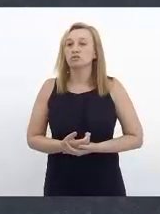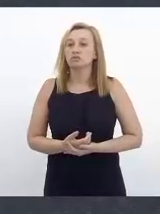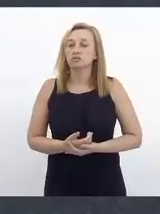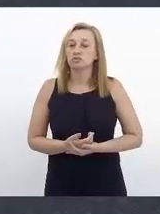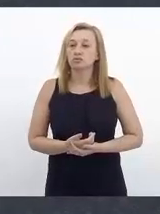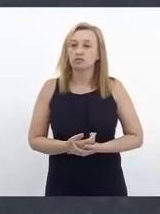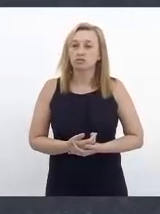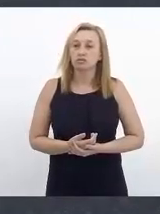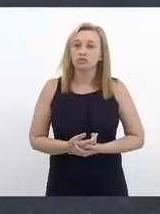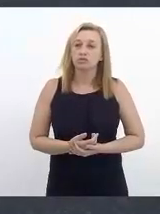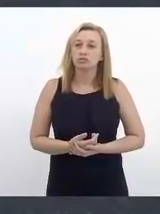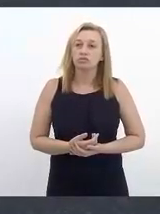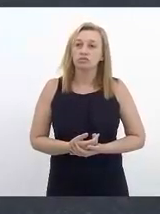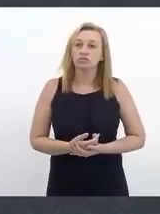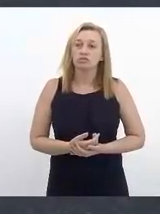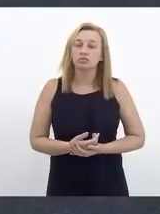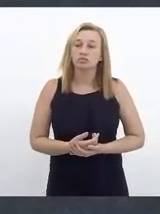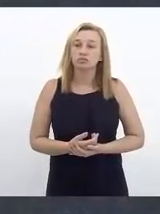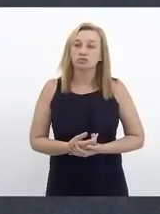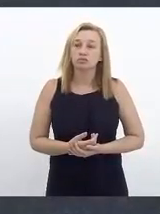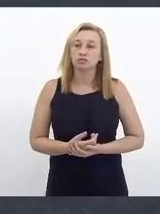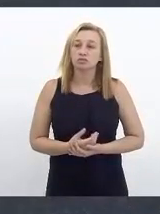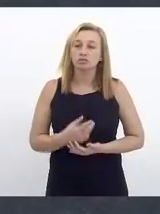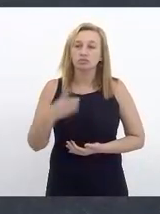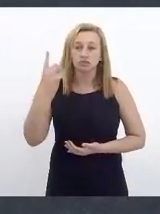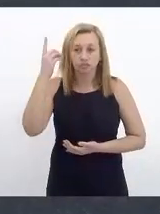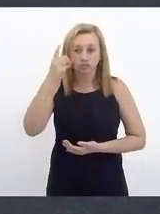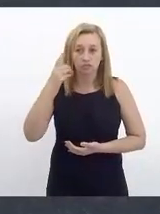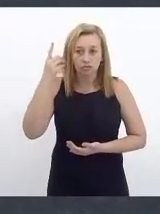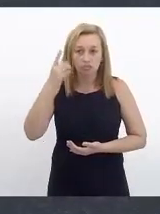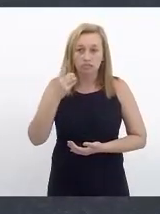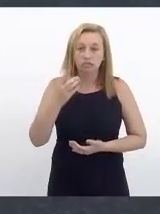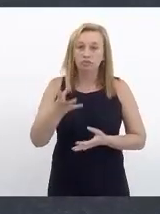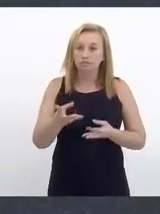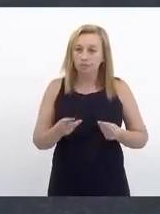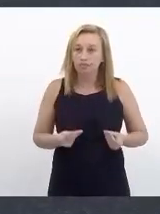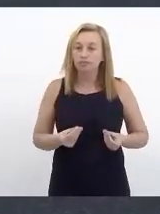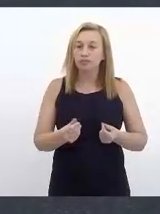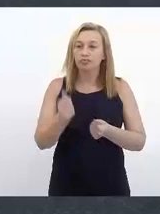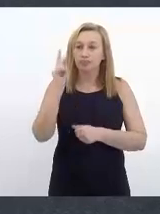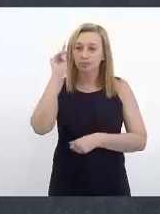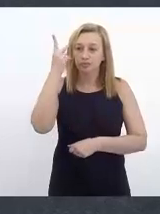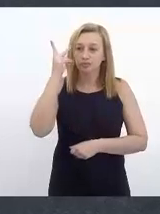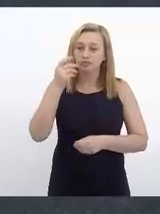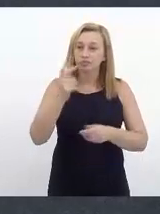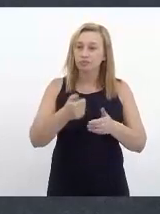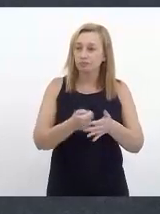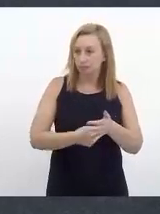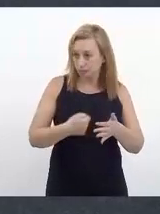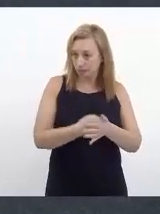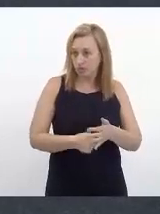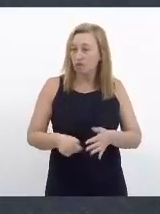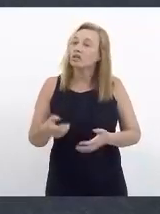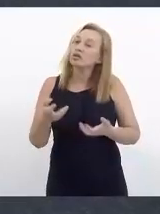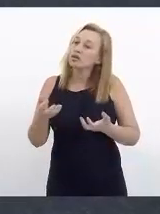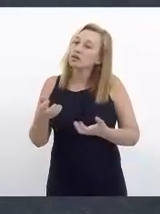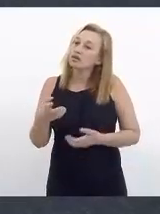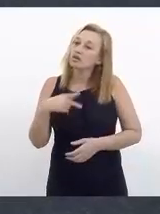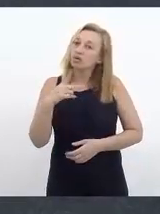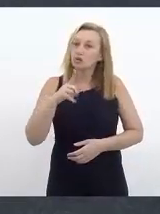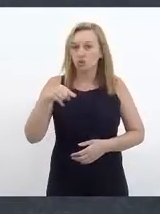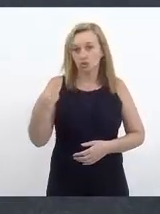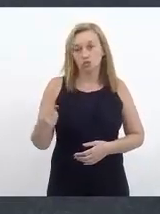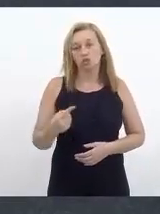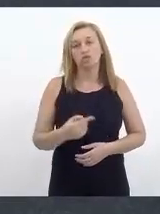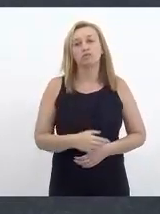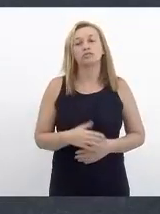e de parlamentares que se sensibilizaram historicamente com essa luta. Mas não é isso que eu ia falar,